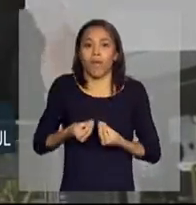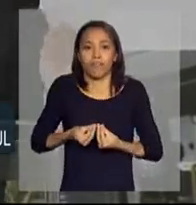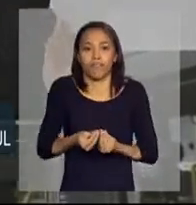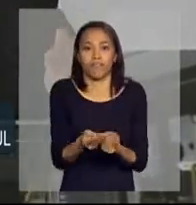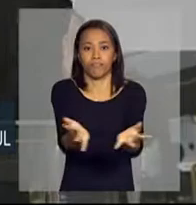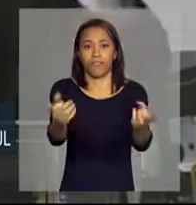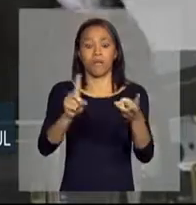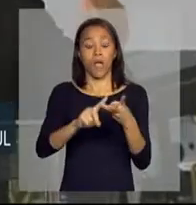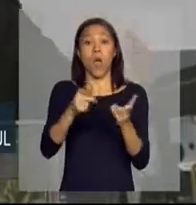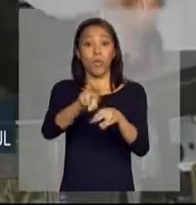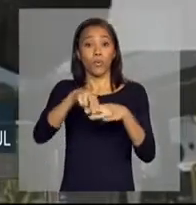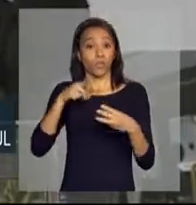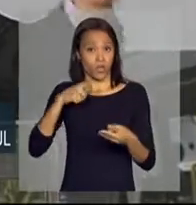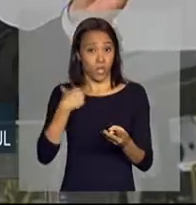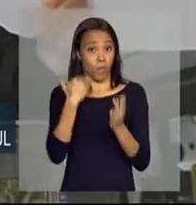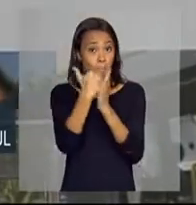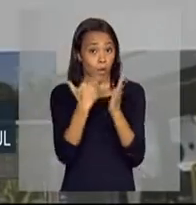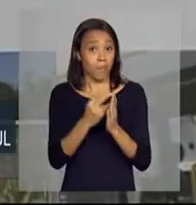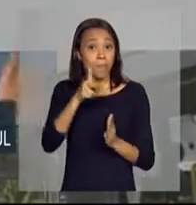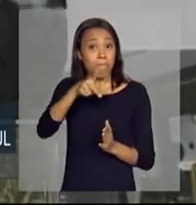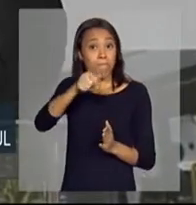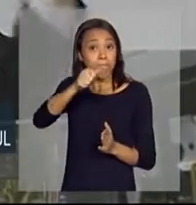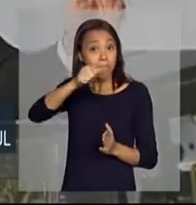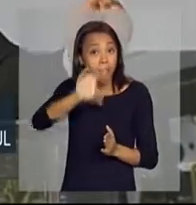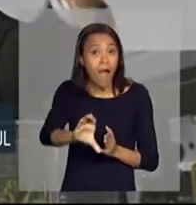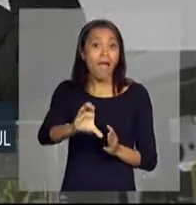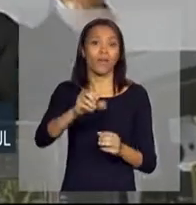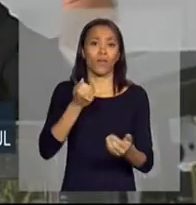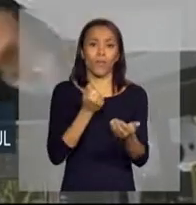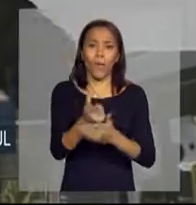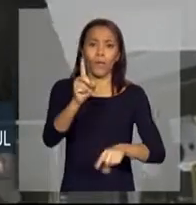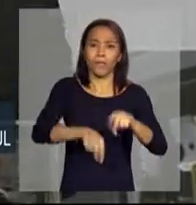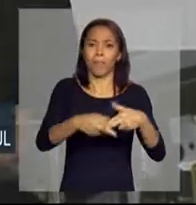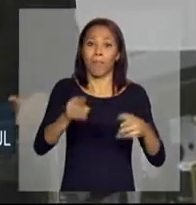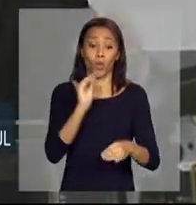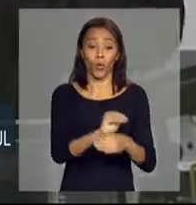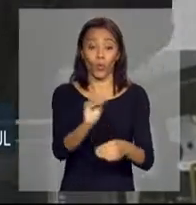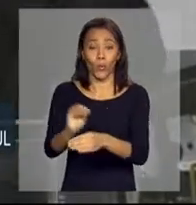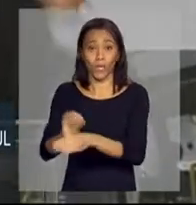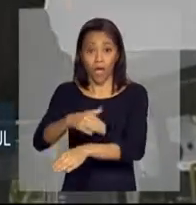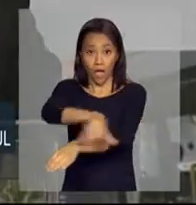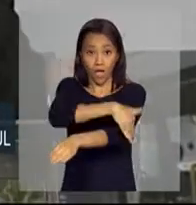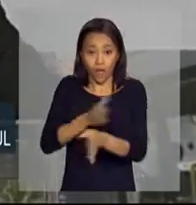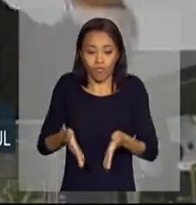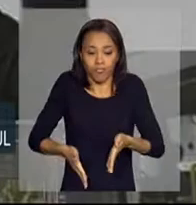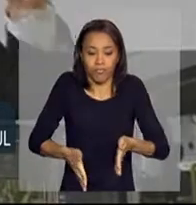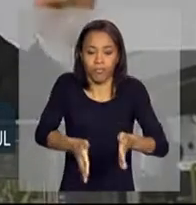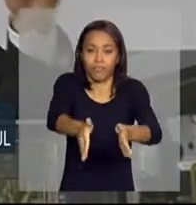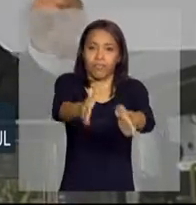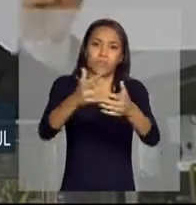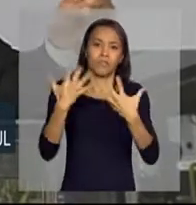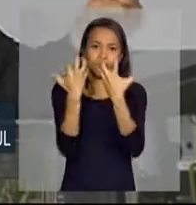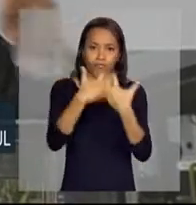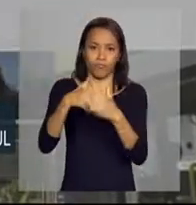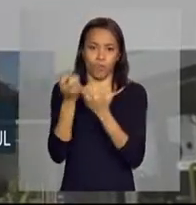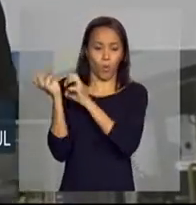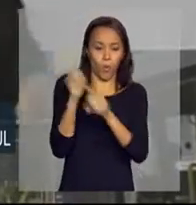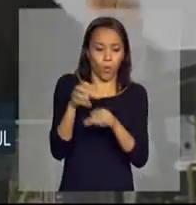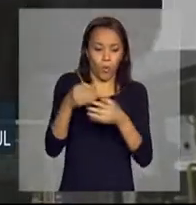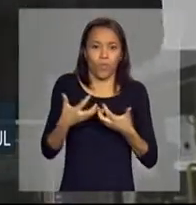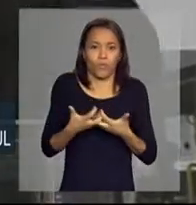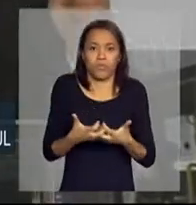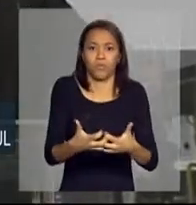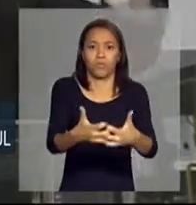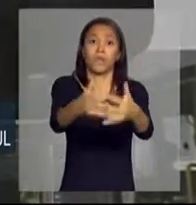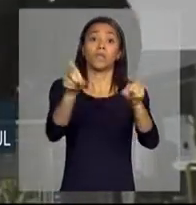nós temos programas como PAC Equipamentos para cuidar das estradas vicinais. E nós temos, pela primeira vez na história do Brasil,